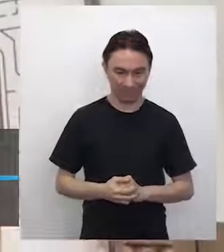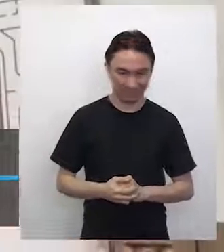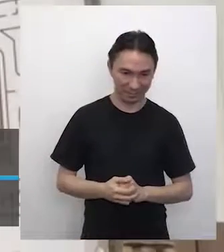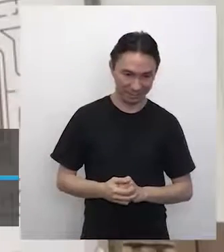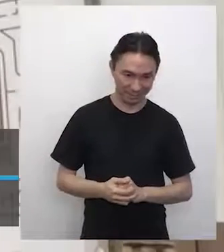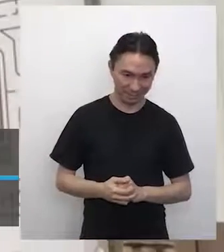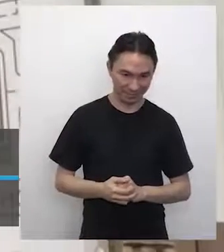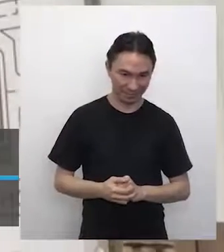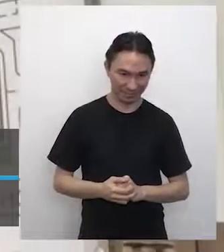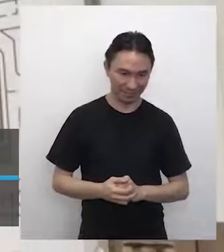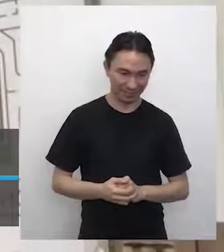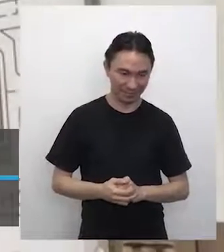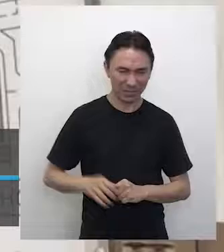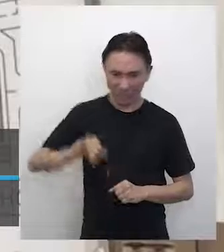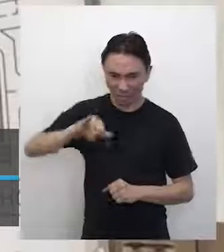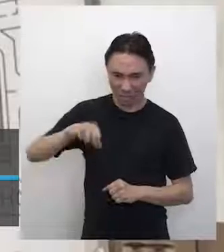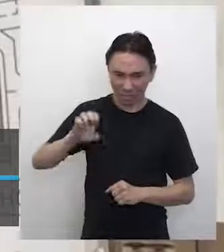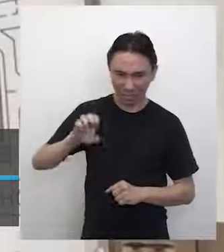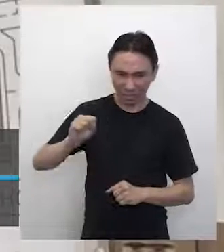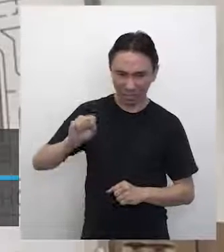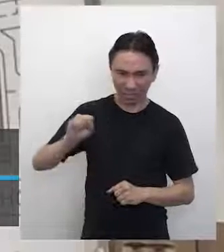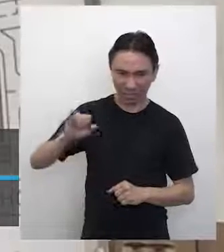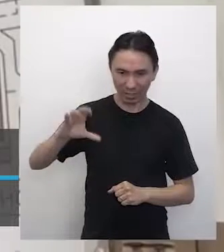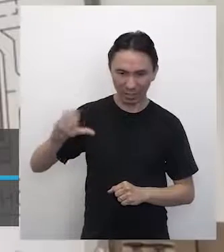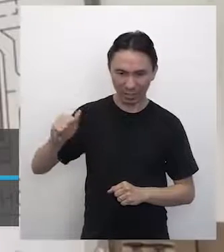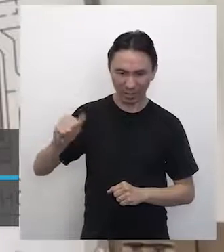Olá, a Jéssica? É isso mesmo?